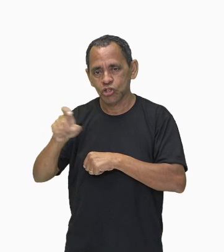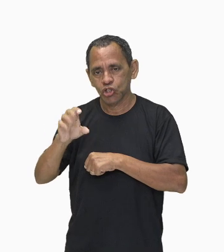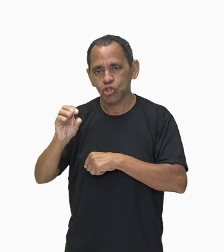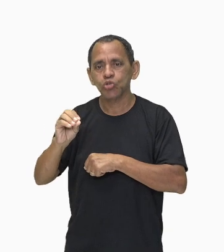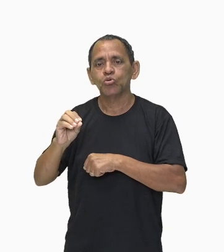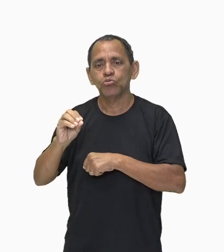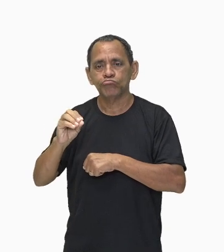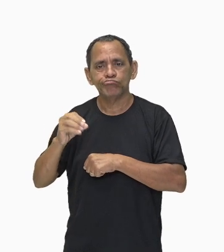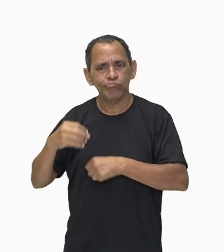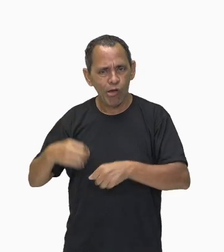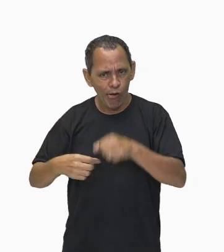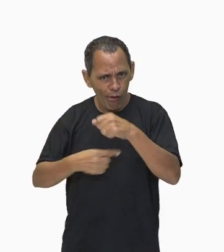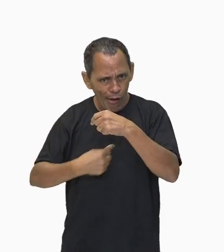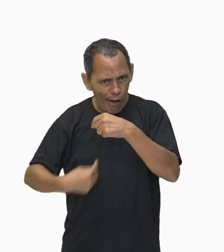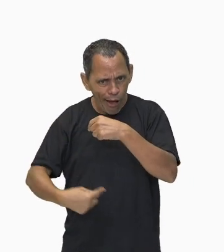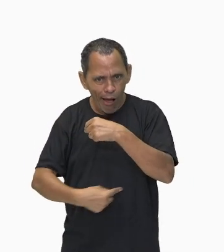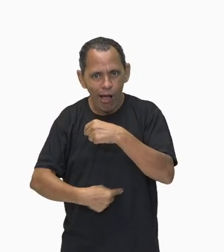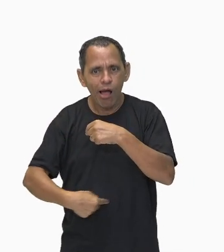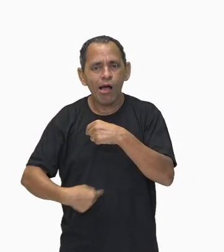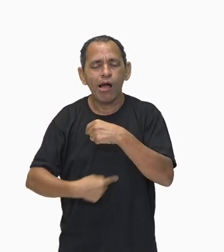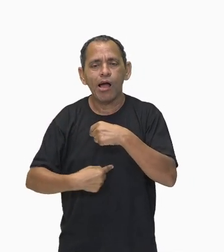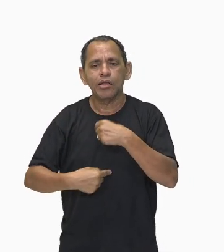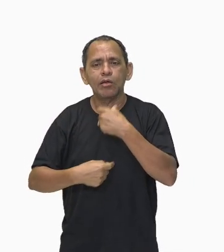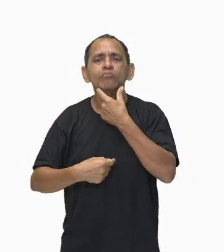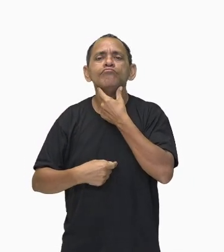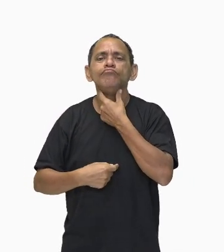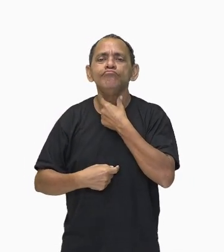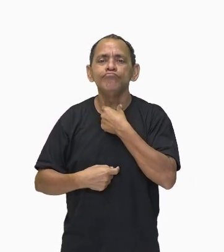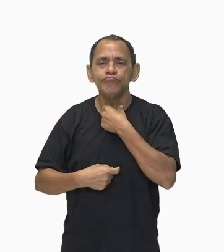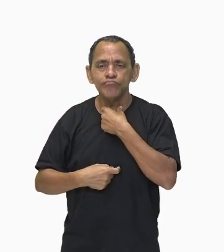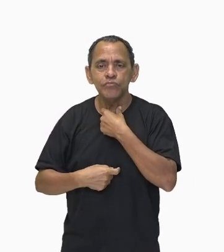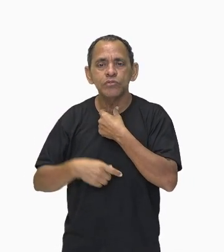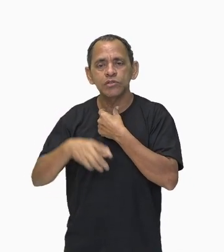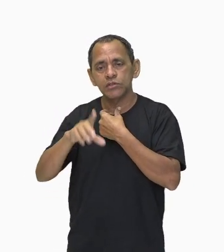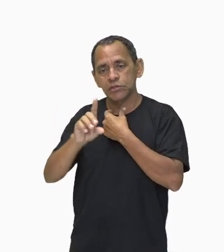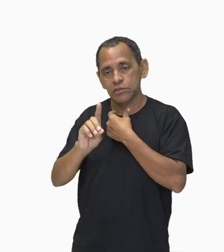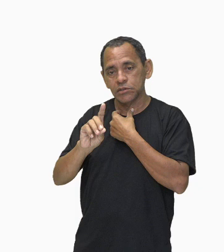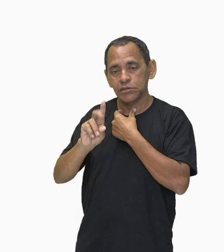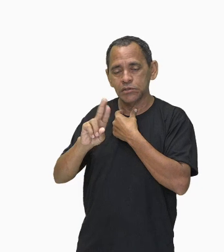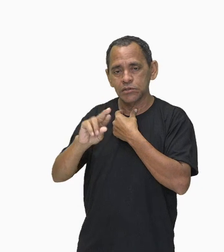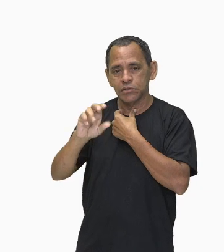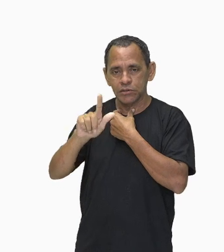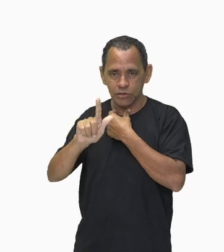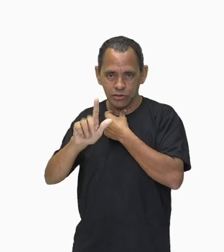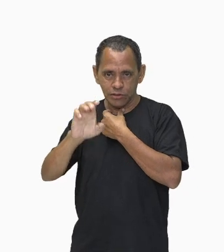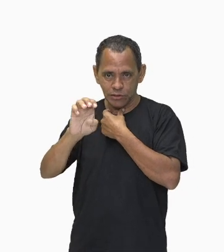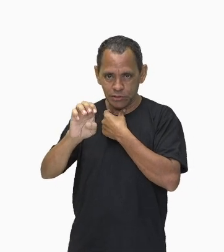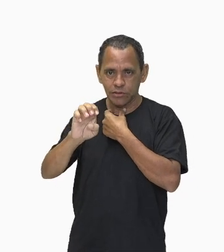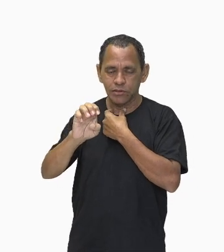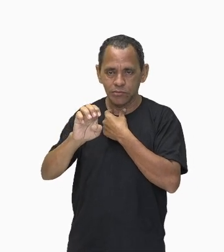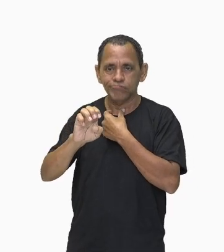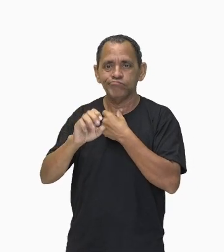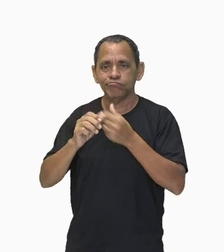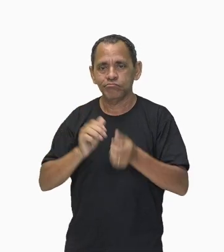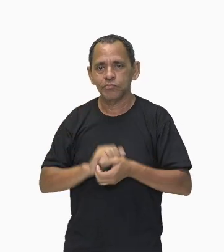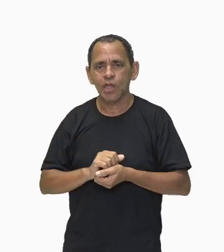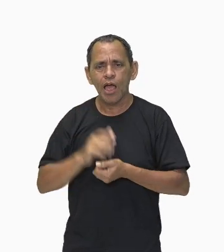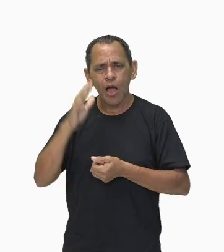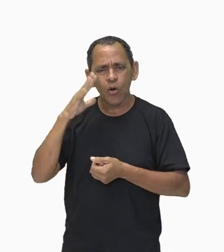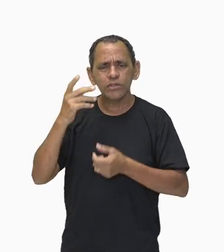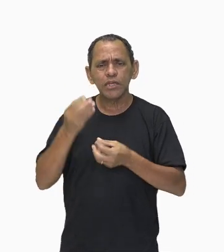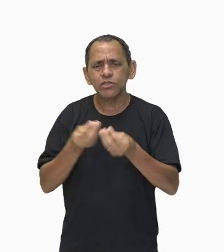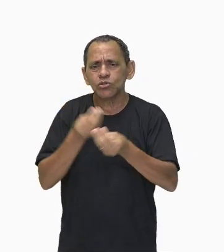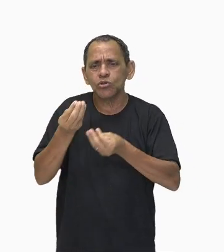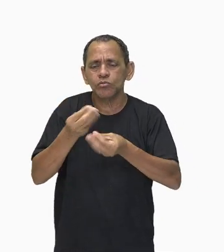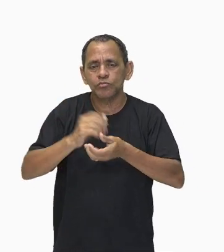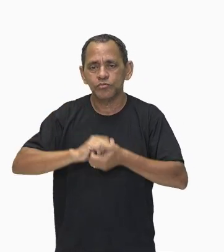gastroesofágico, também conhecido pela sigla DRGE. Ocorre quando o